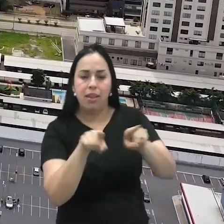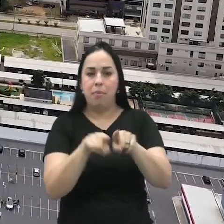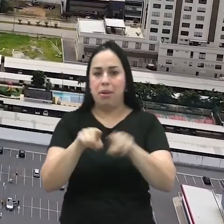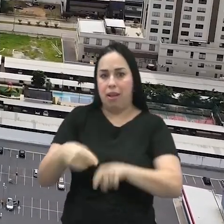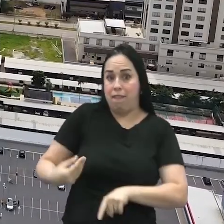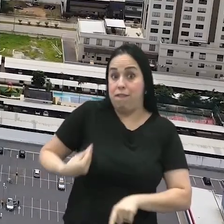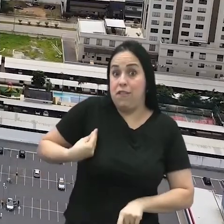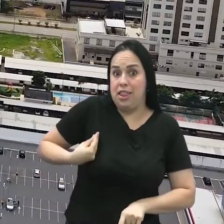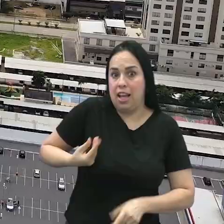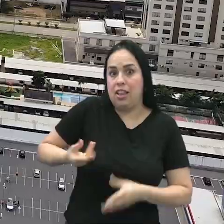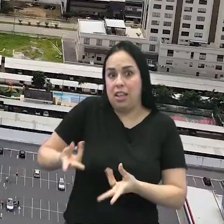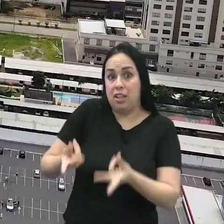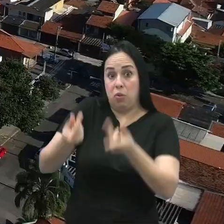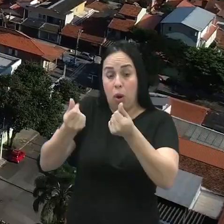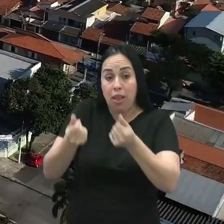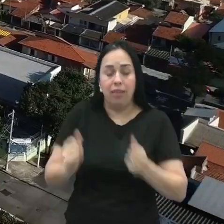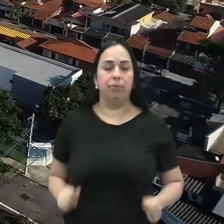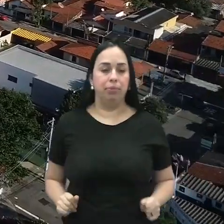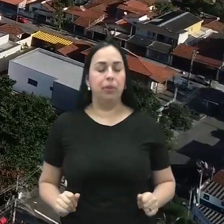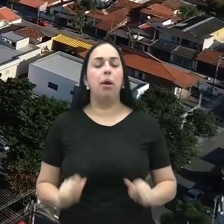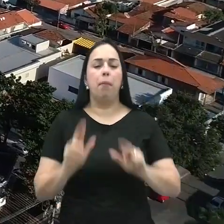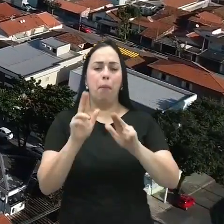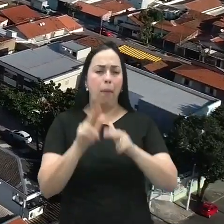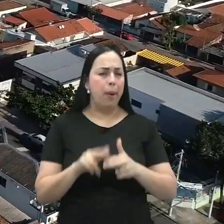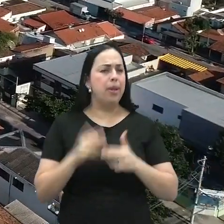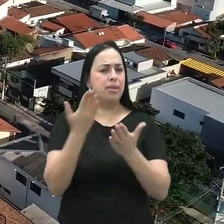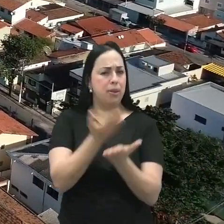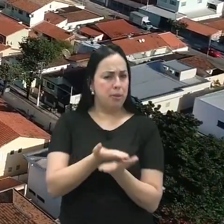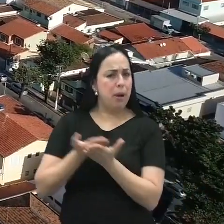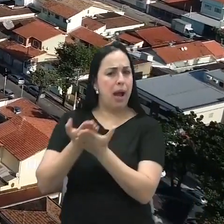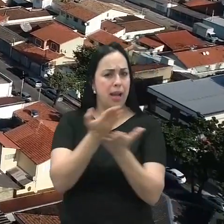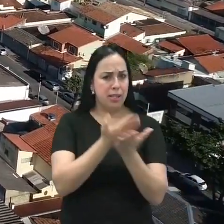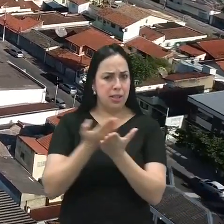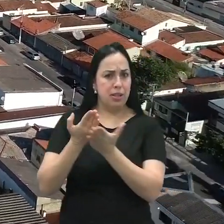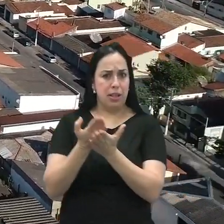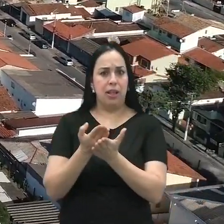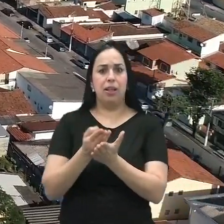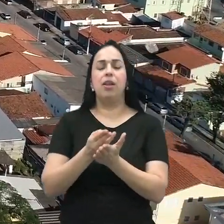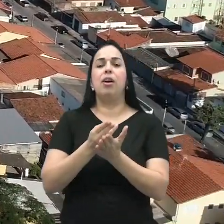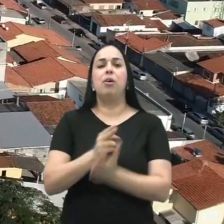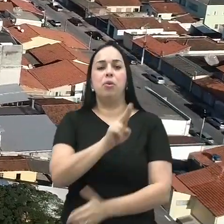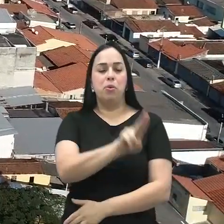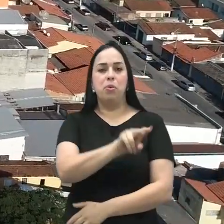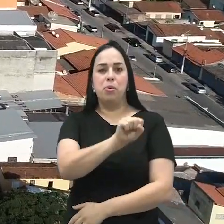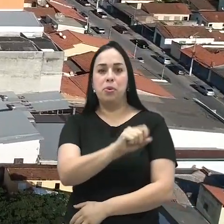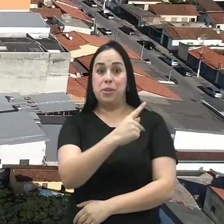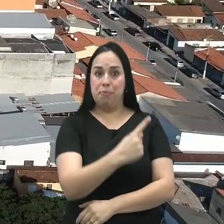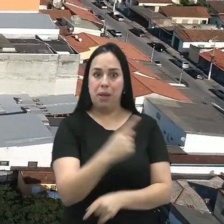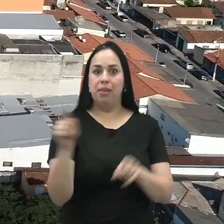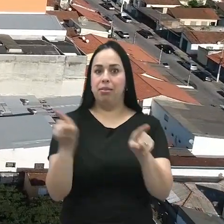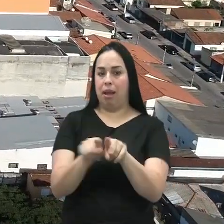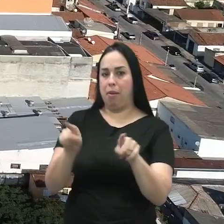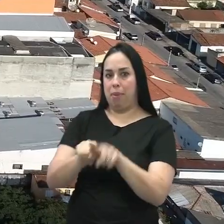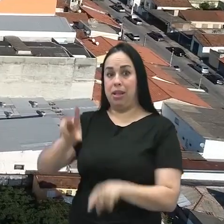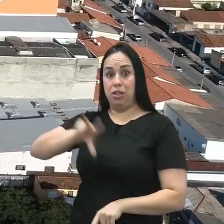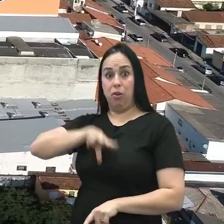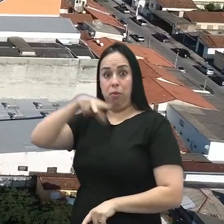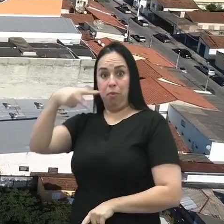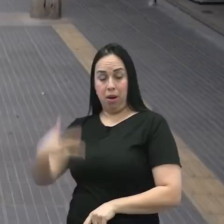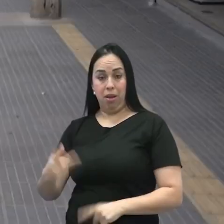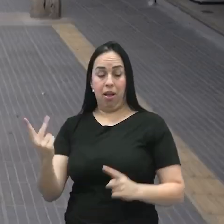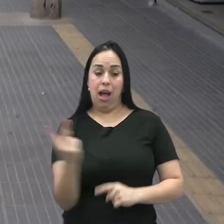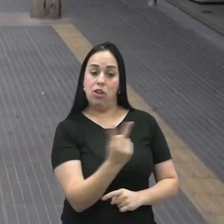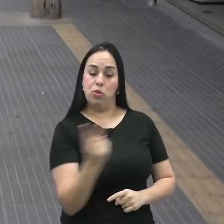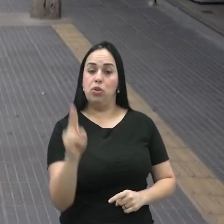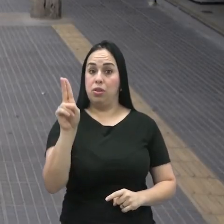de vida de uma cidade. E um estudo recente feito em conjunto pelas universidades de São Paulo e de